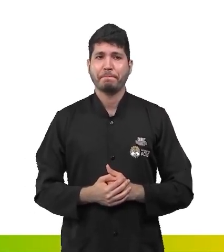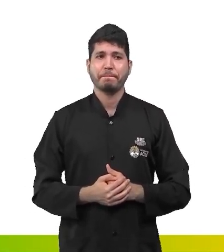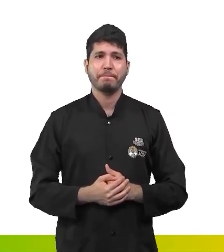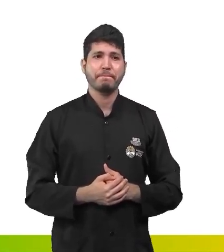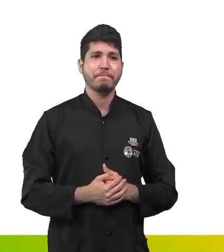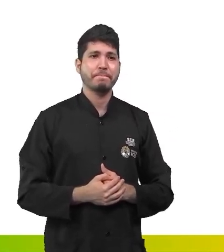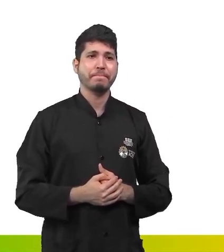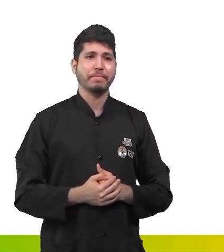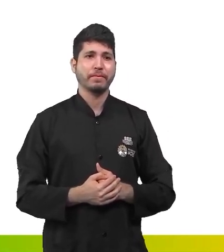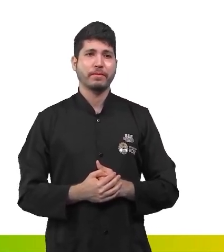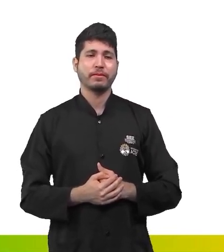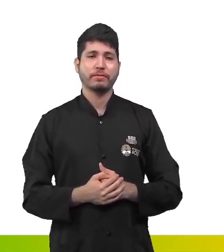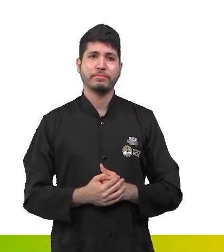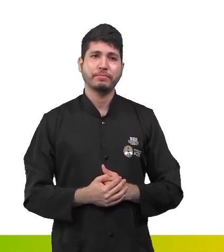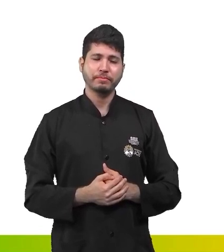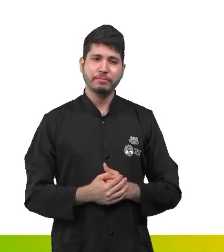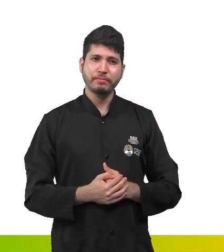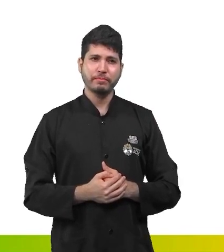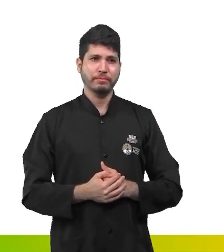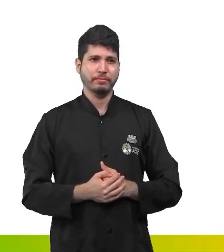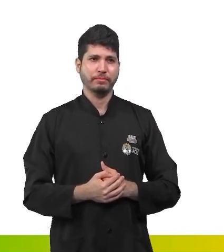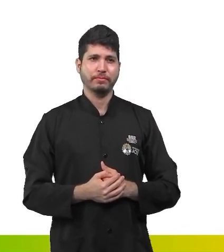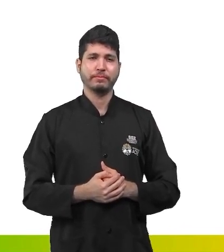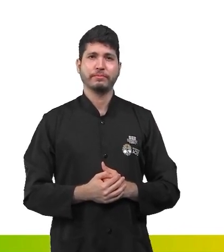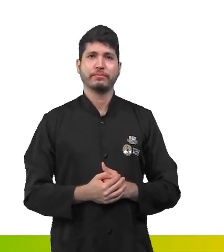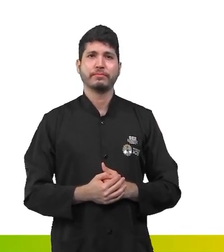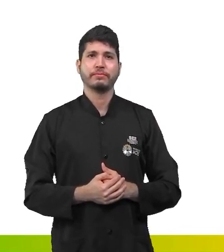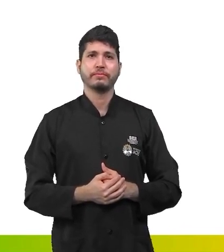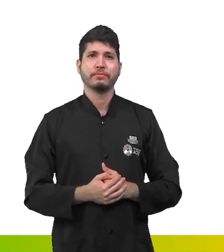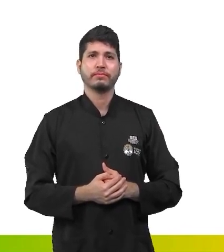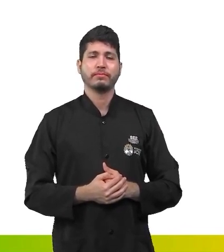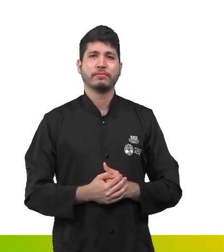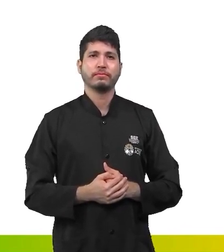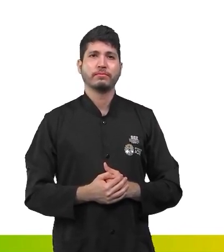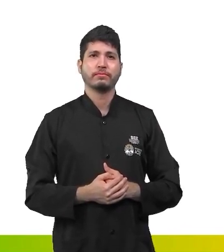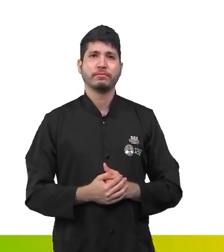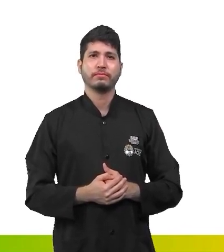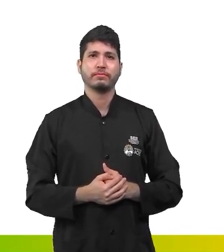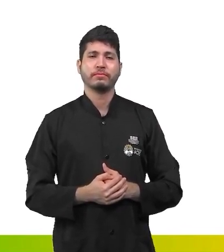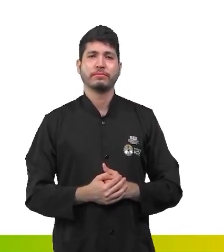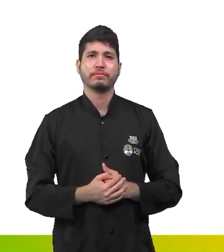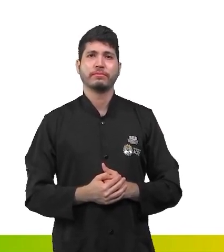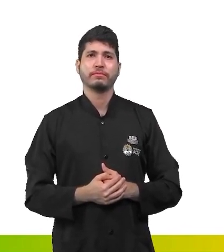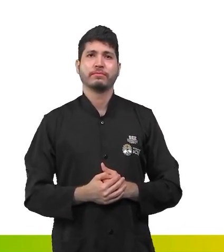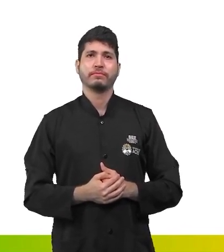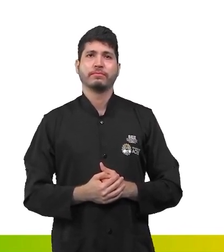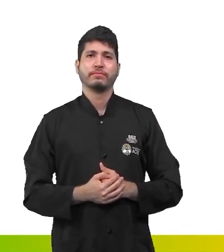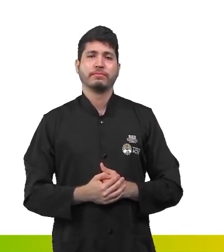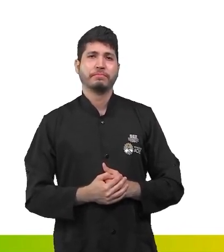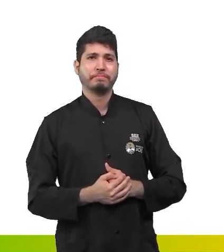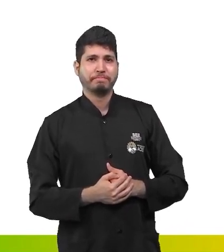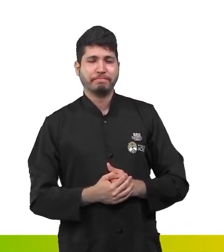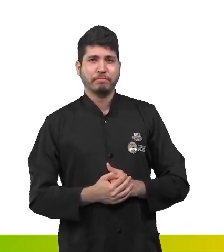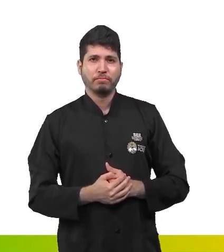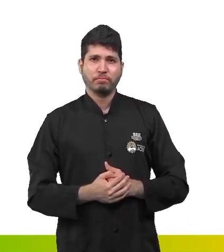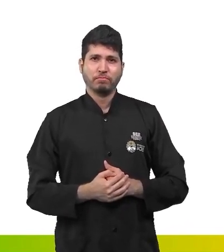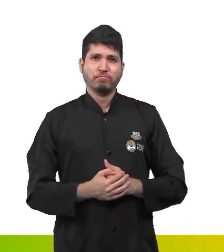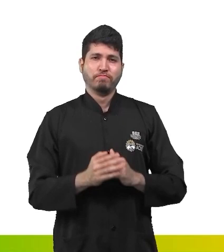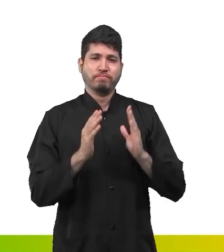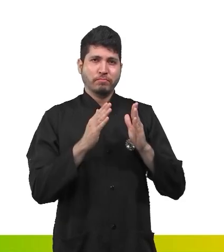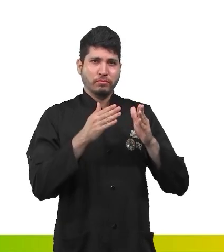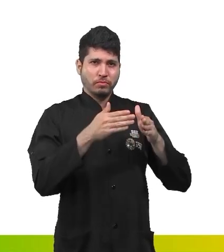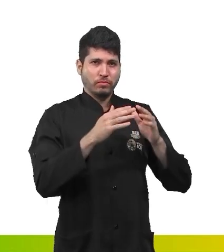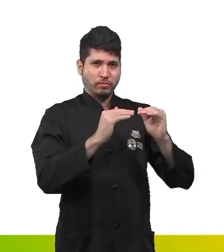Eurocentrismo. Que Deus abençoe minha letra para ela caber nesse... Vamos lá. Gabarito, eurocentrismo, o termo eurocentrismo, ênfase